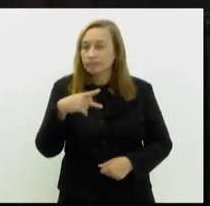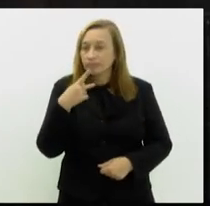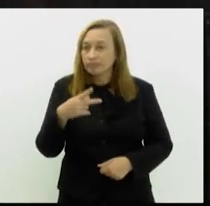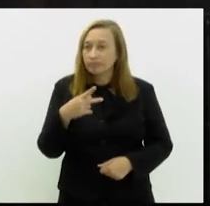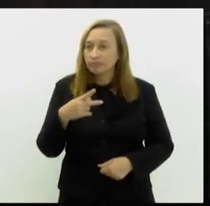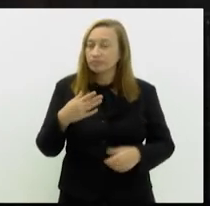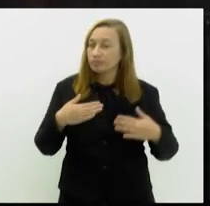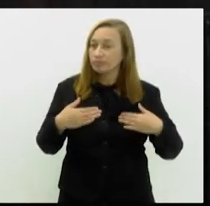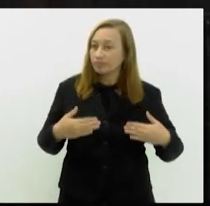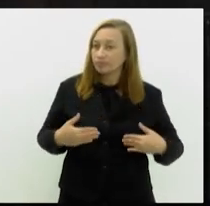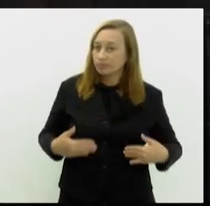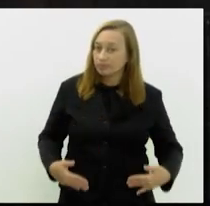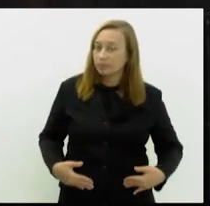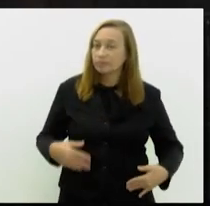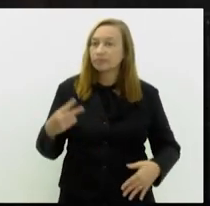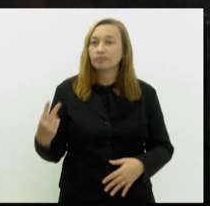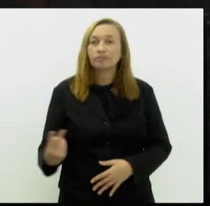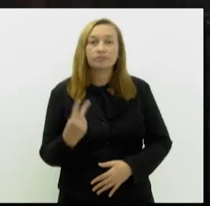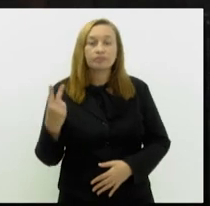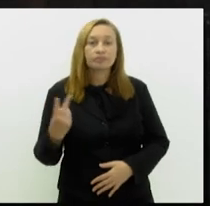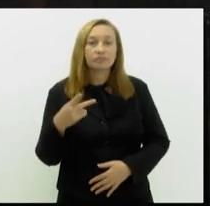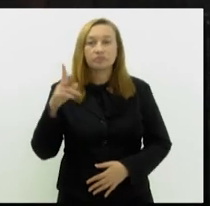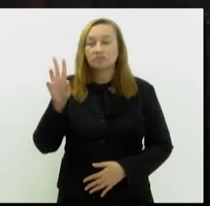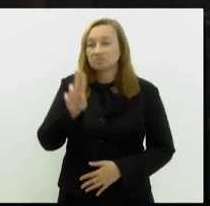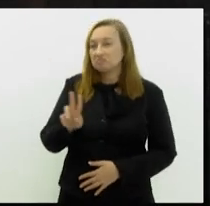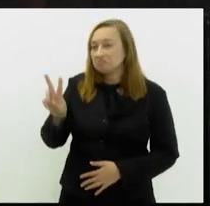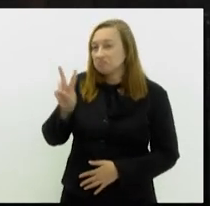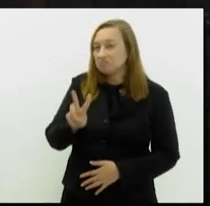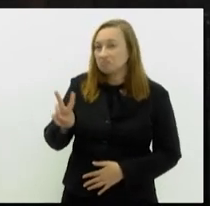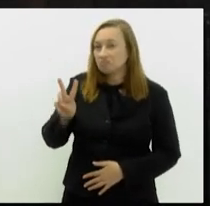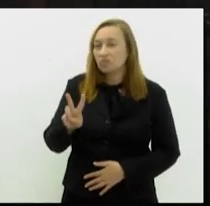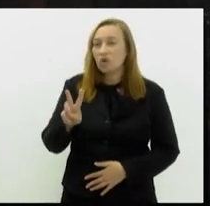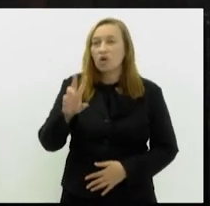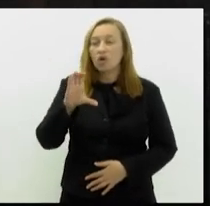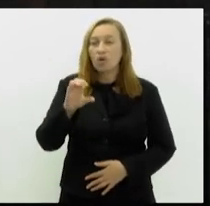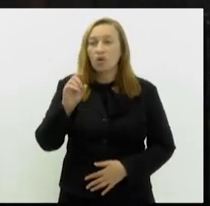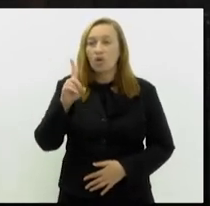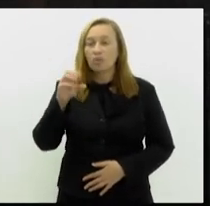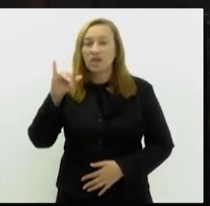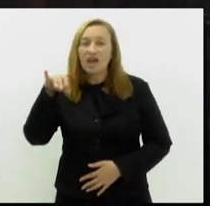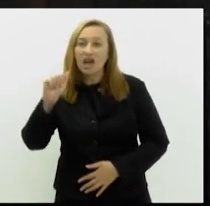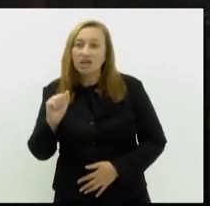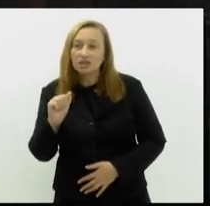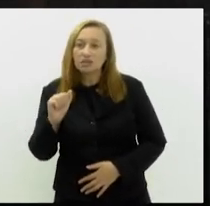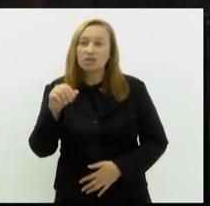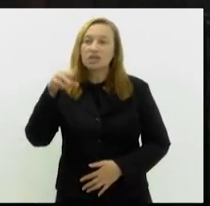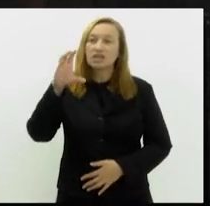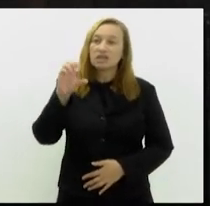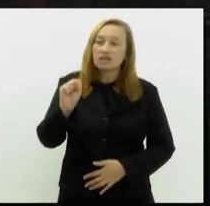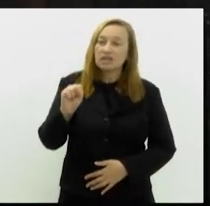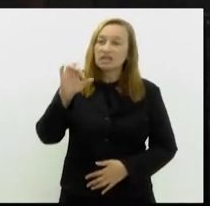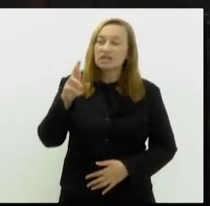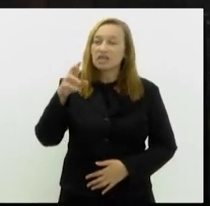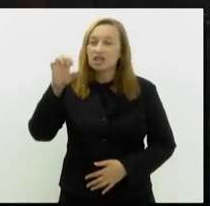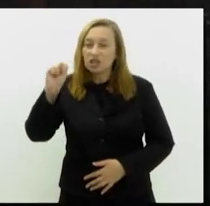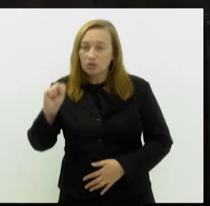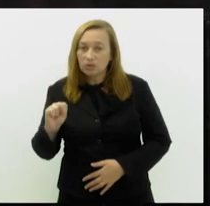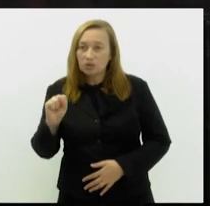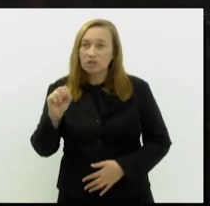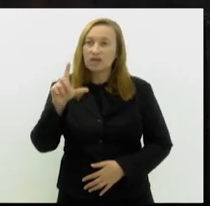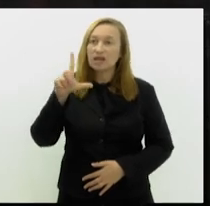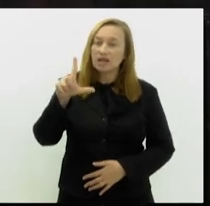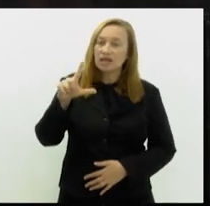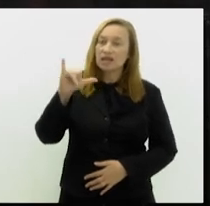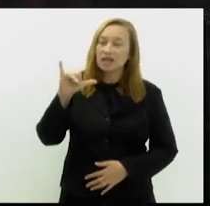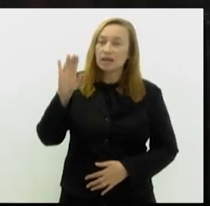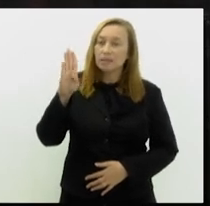esses corpos, sejam venezuelanos, colombianos, angolanos, sírios, libaneses, palestinos, que esses